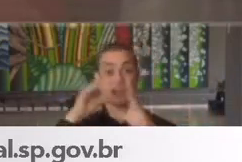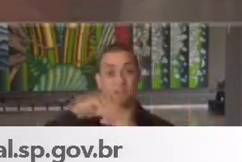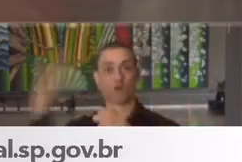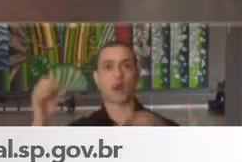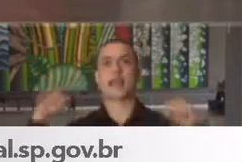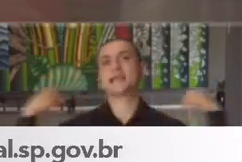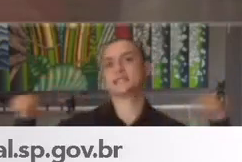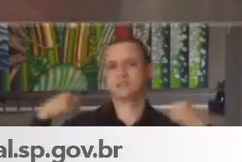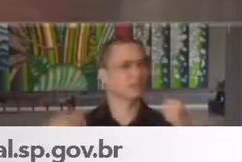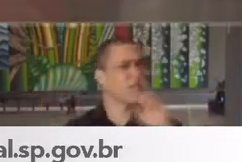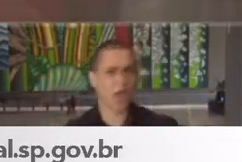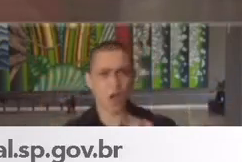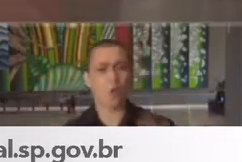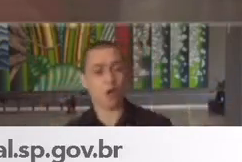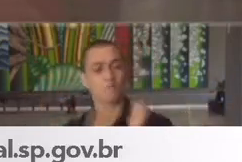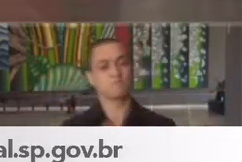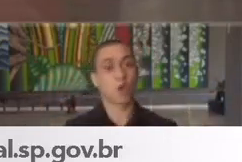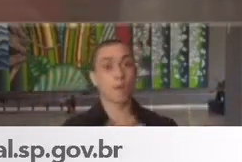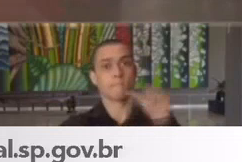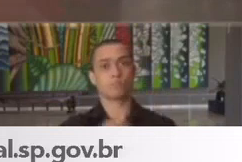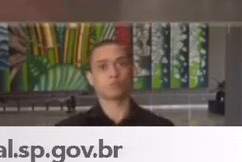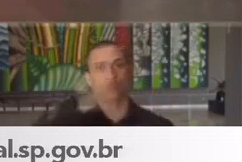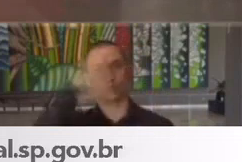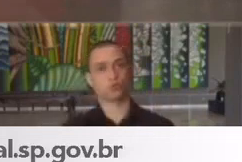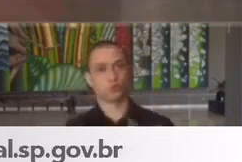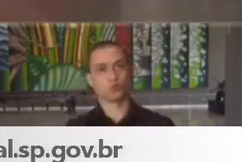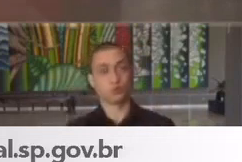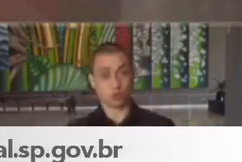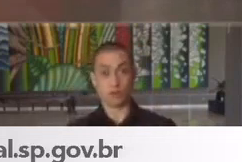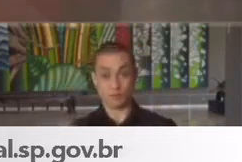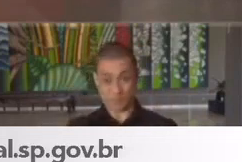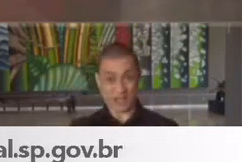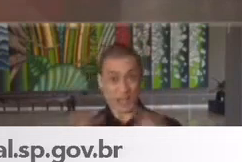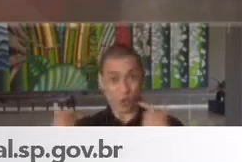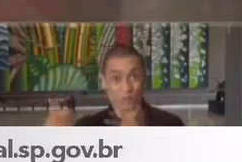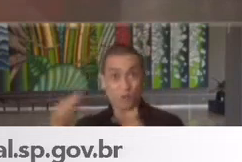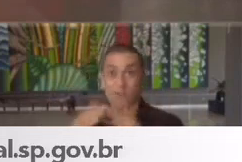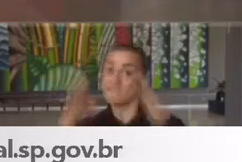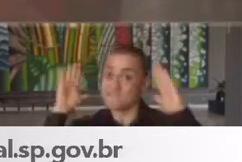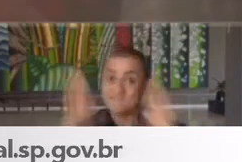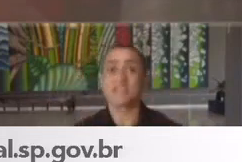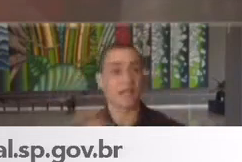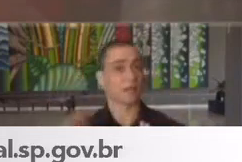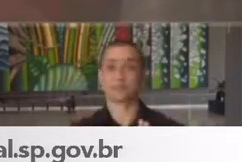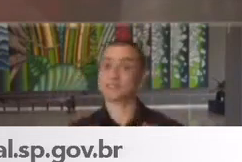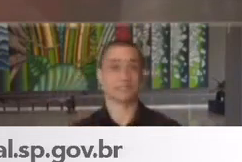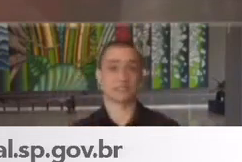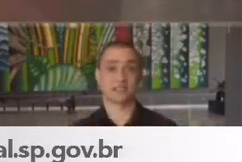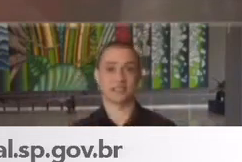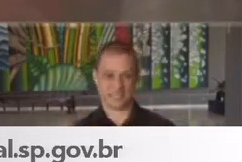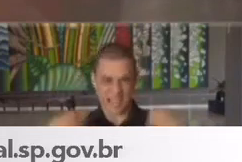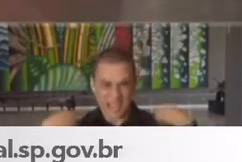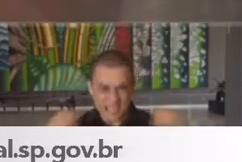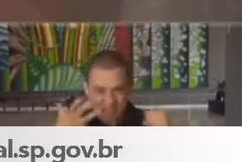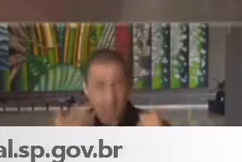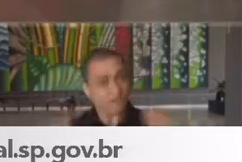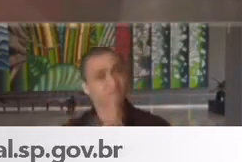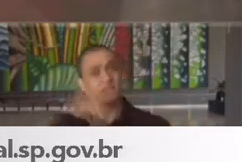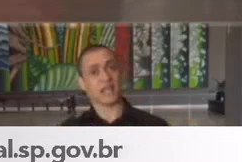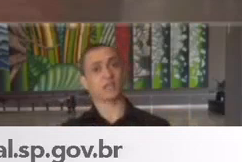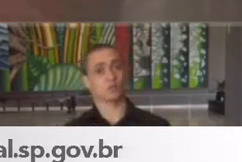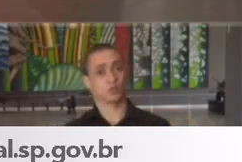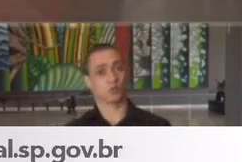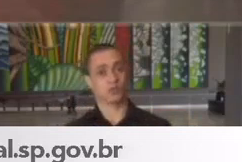hábitos, adapte os seus hábitos para uma necessidade de guerra. Você tem que ficar em casa. Faça exercícios em casa, crie